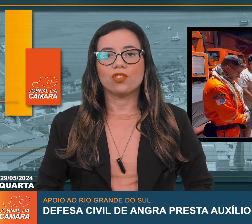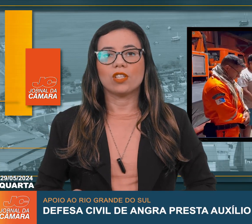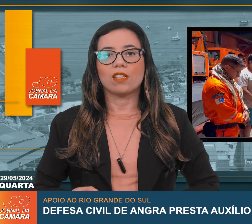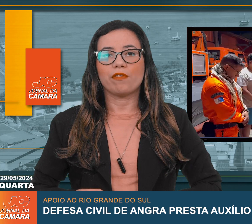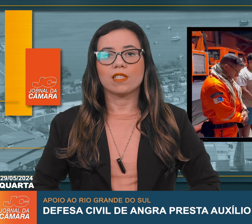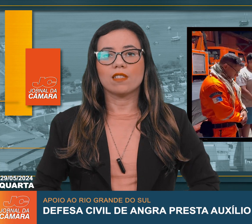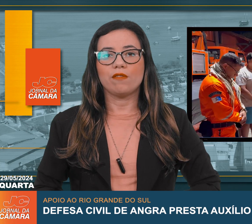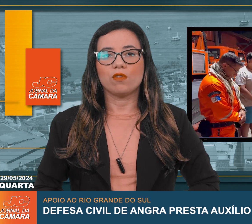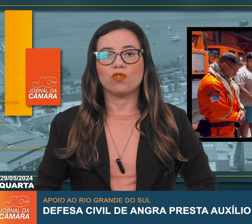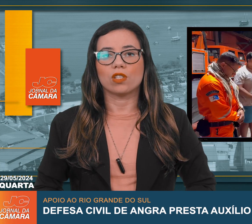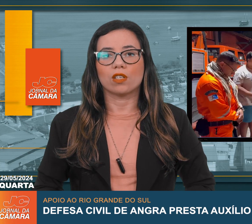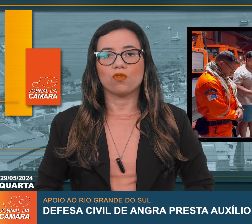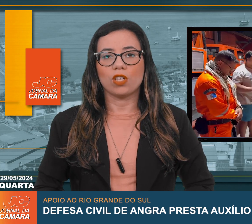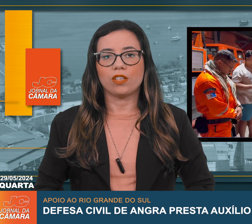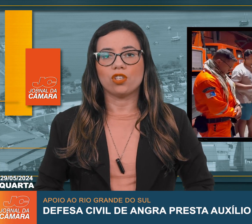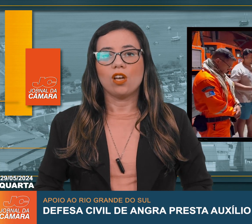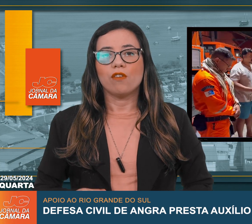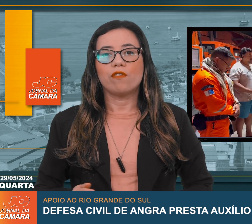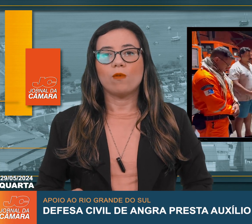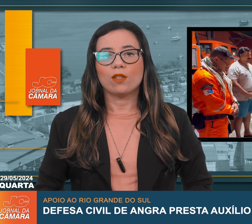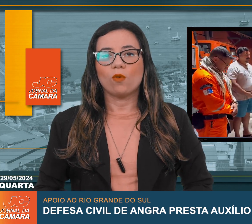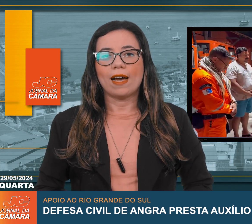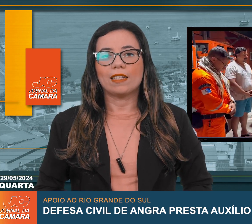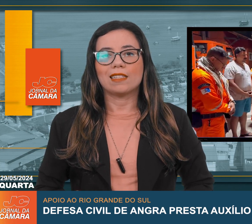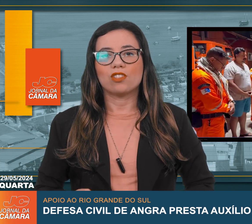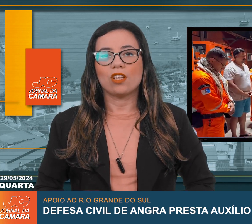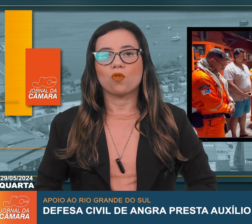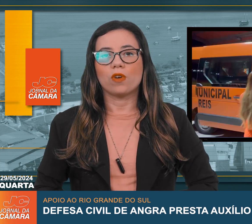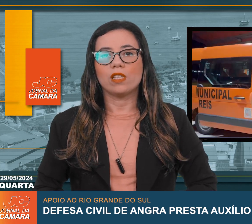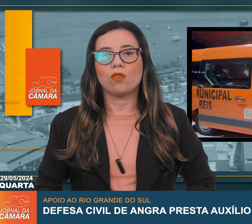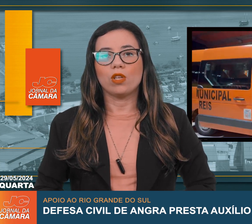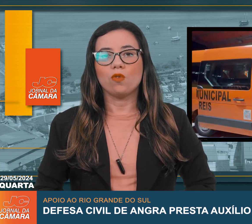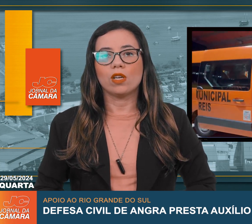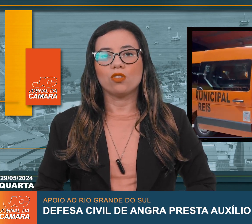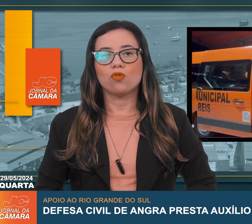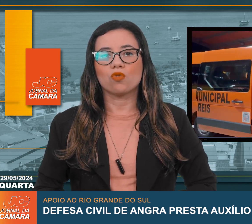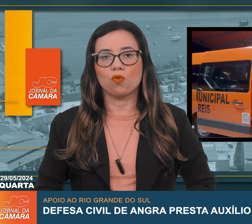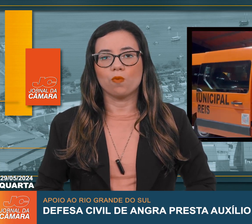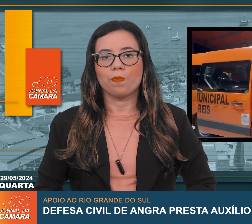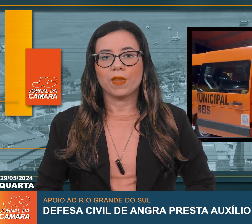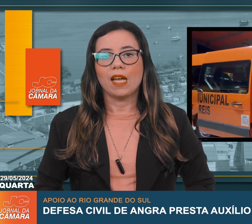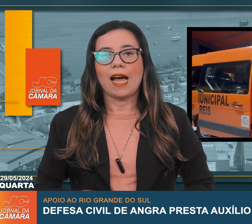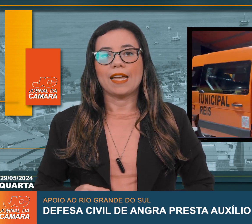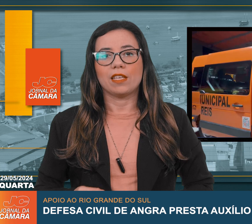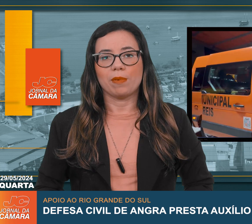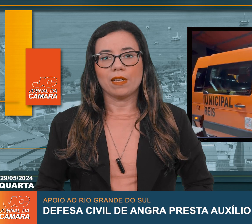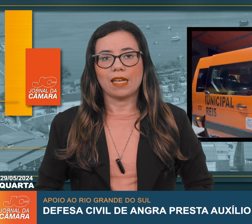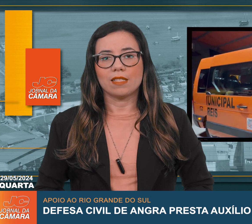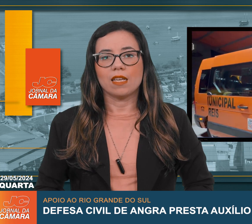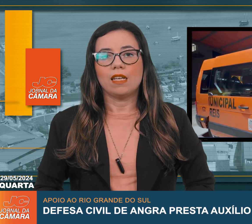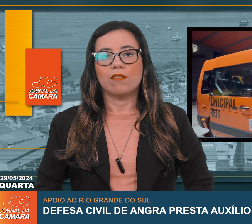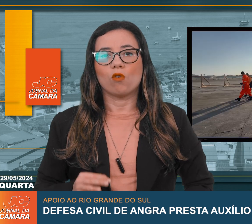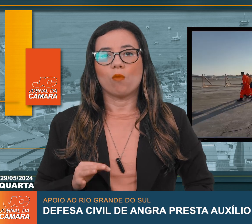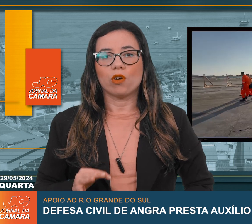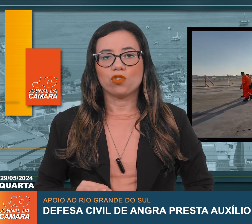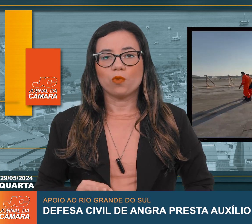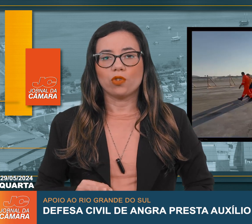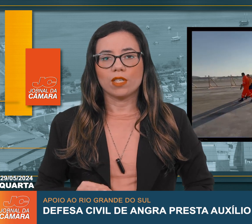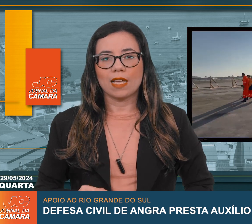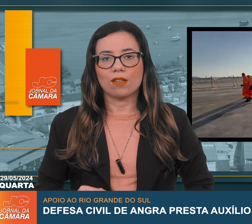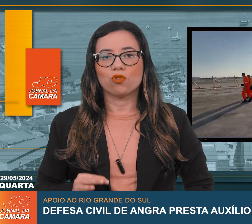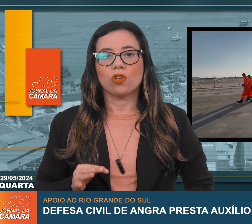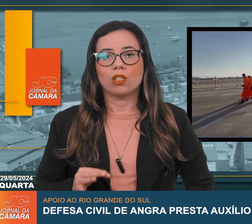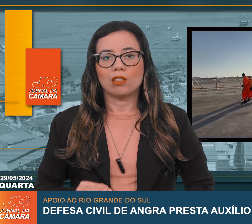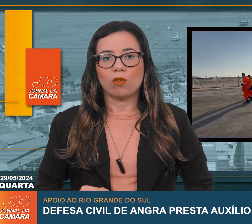9 agentes da Defesa Civil de Angra dos Reis vão atuar na tragédia ocorrida no Rio Grande do Sul. A equipe angrense levou